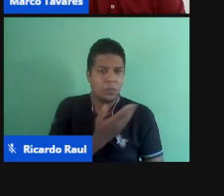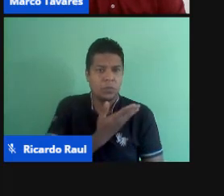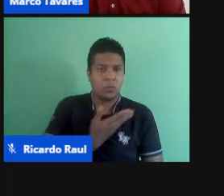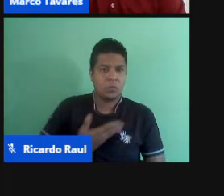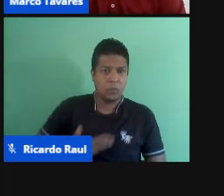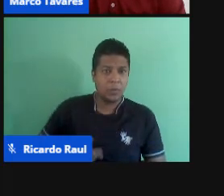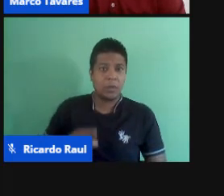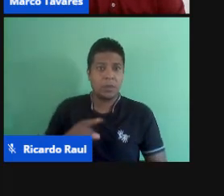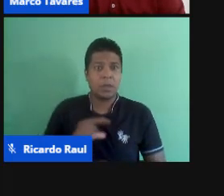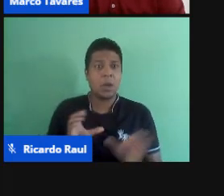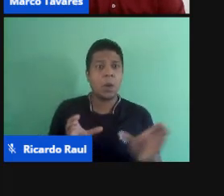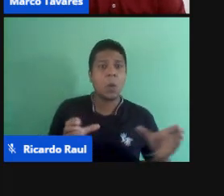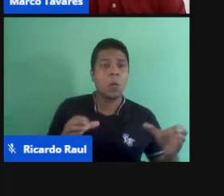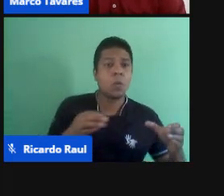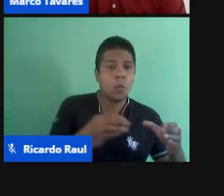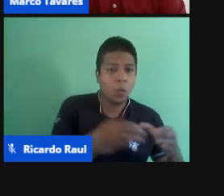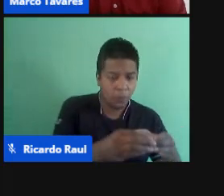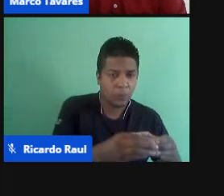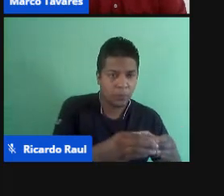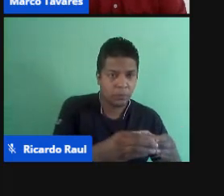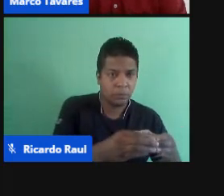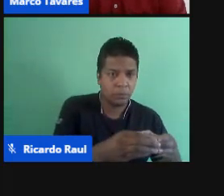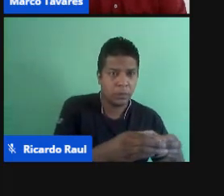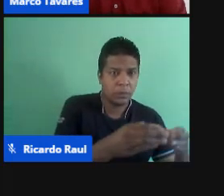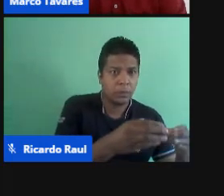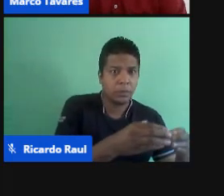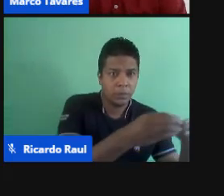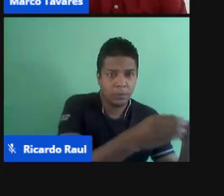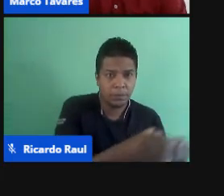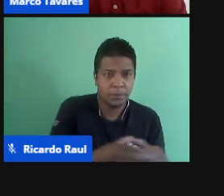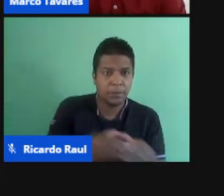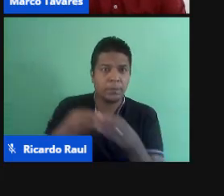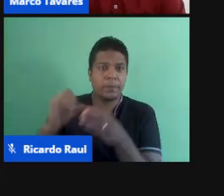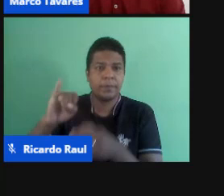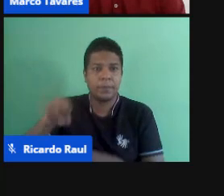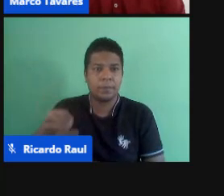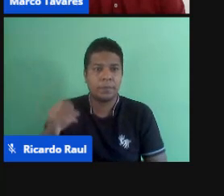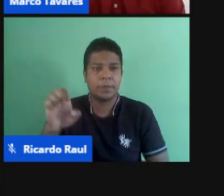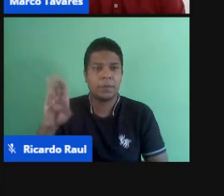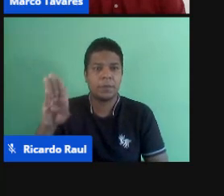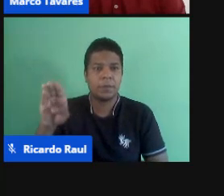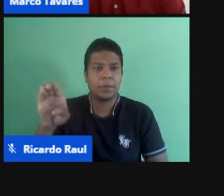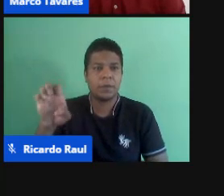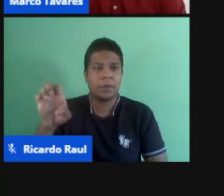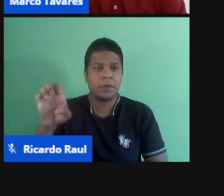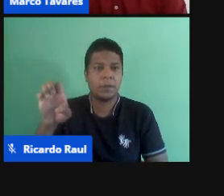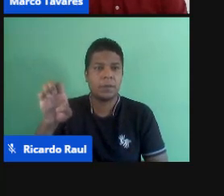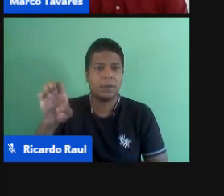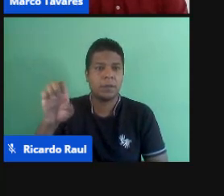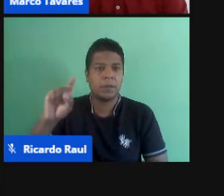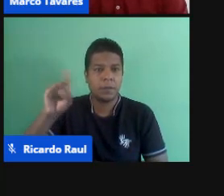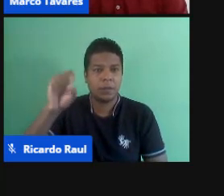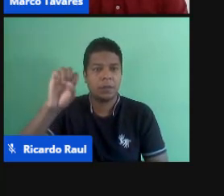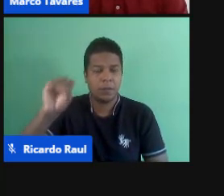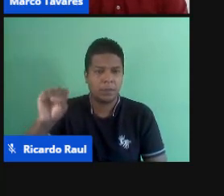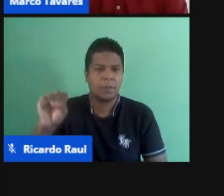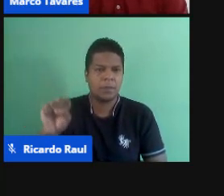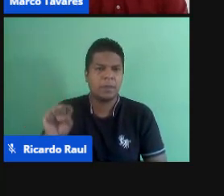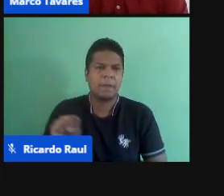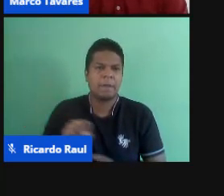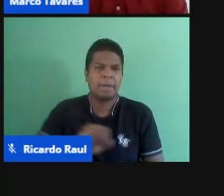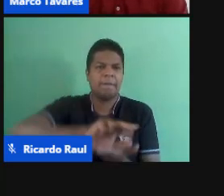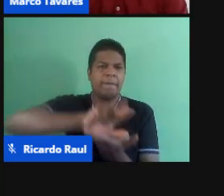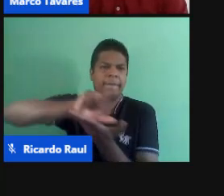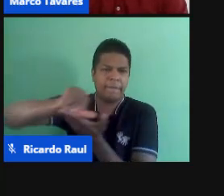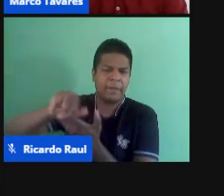equipes montadas a participação no JEBs. E nós tivemos vários atletas, medalhista